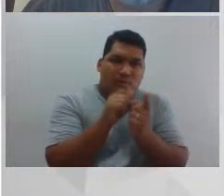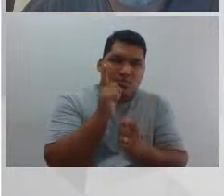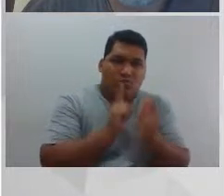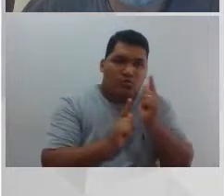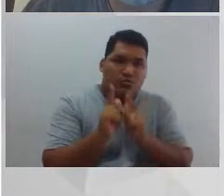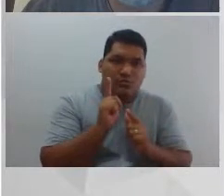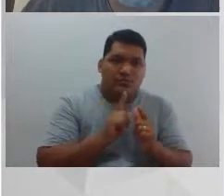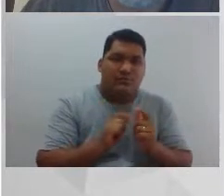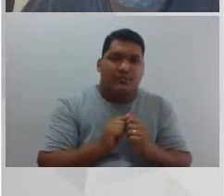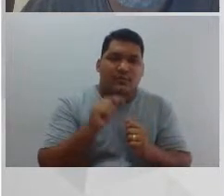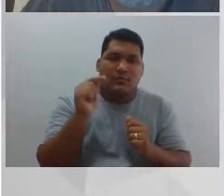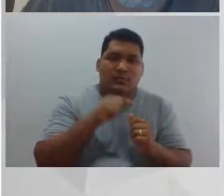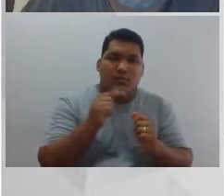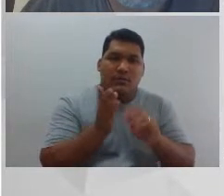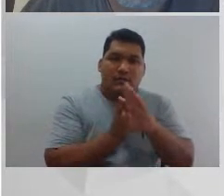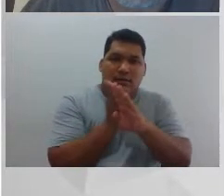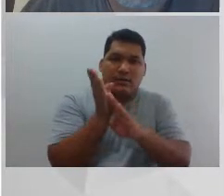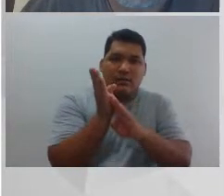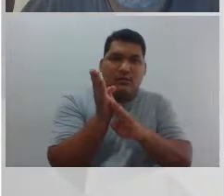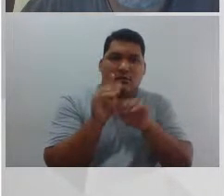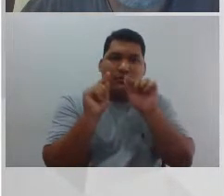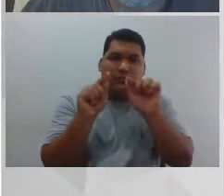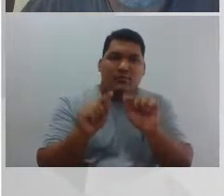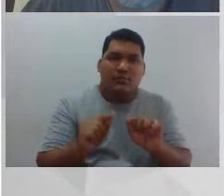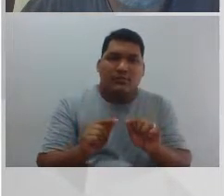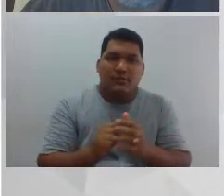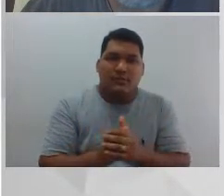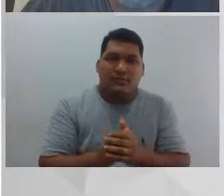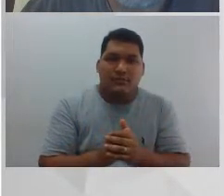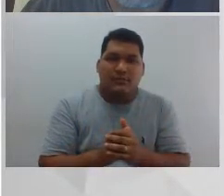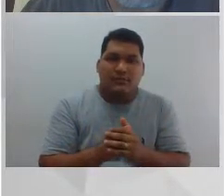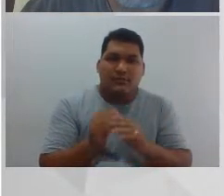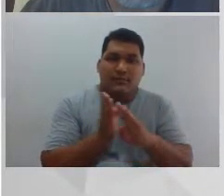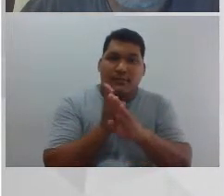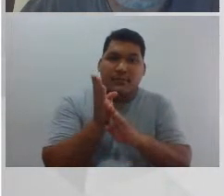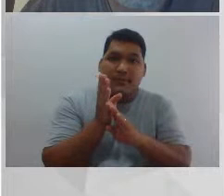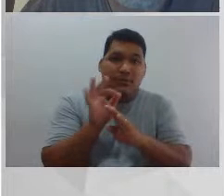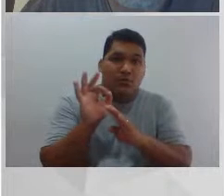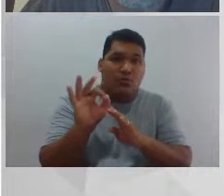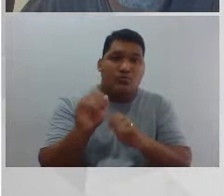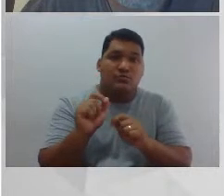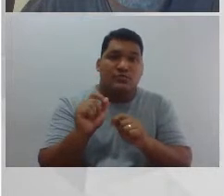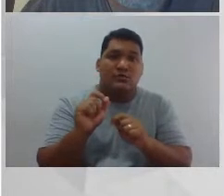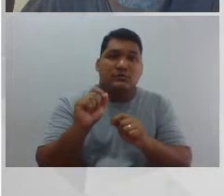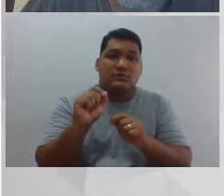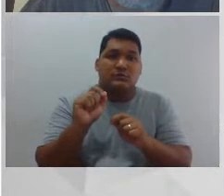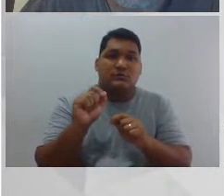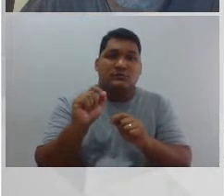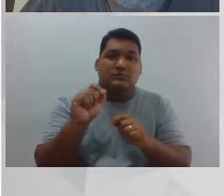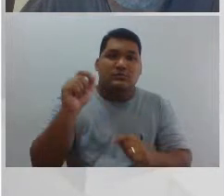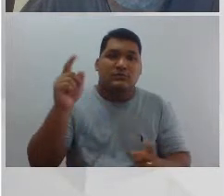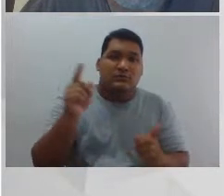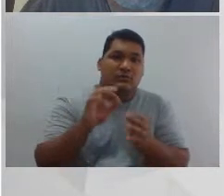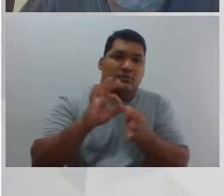Então, essa reta vai ser a reta ótima quando, né, a distância, né,